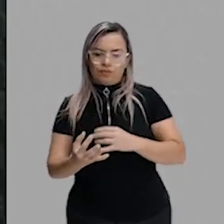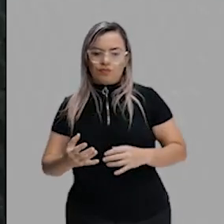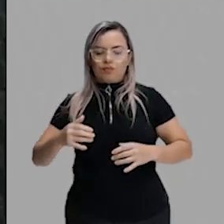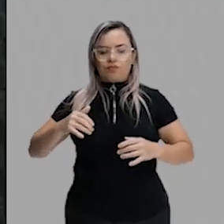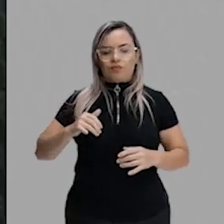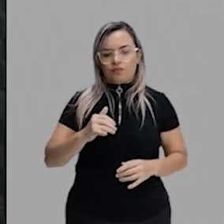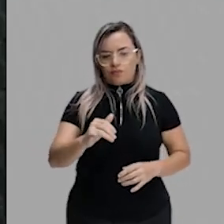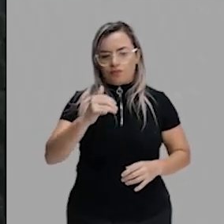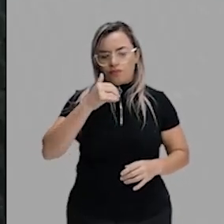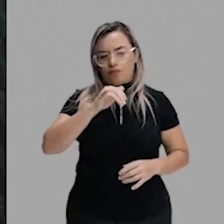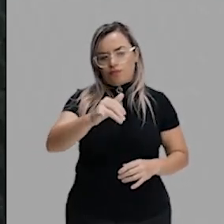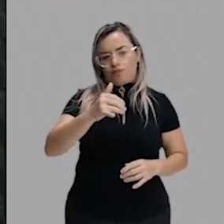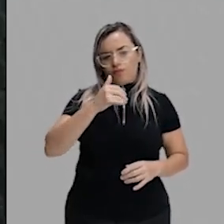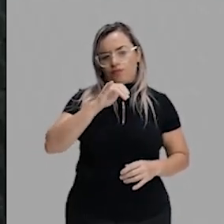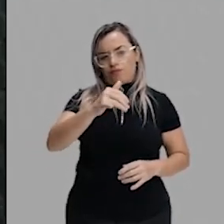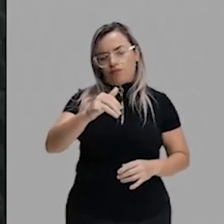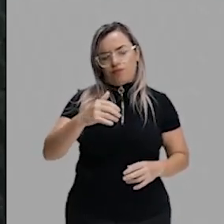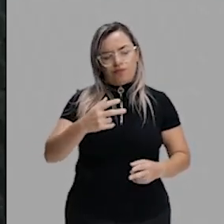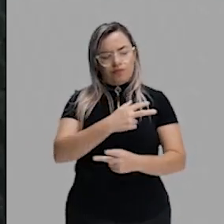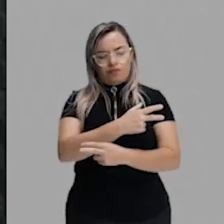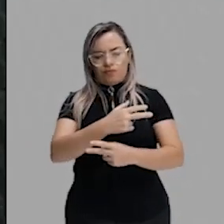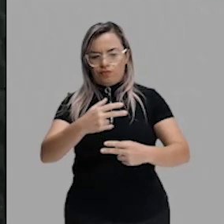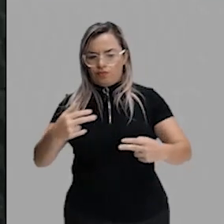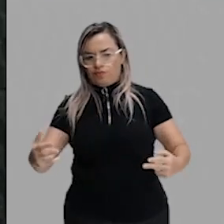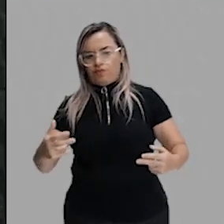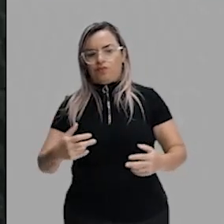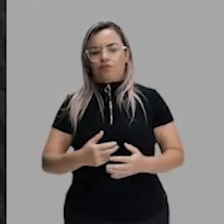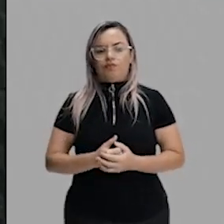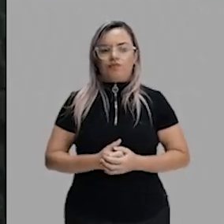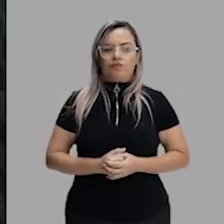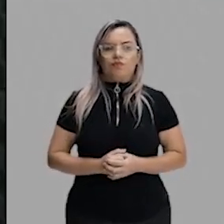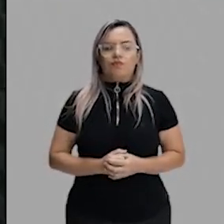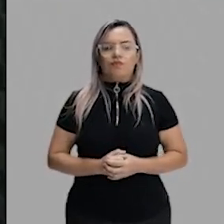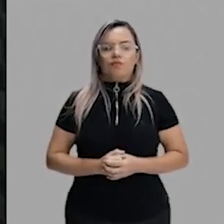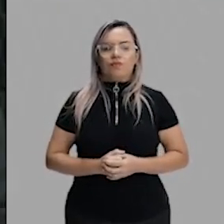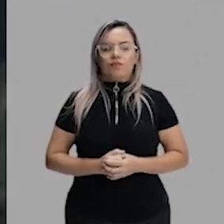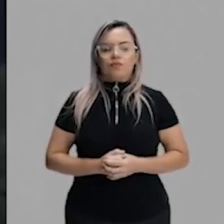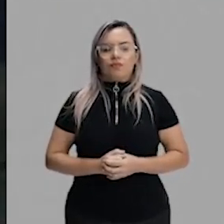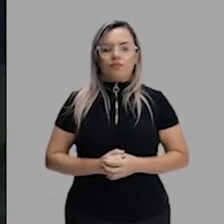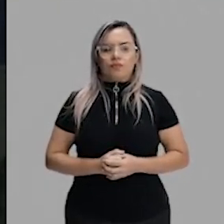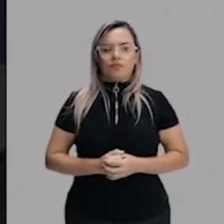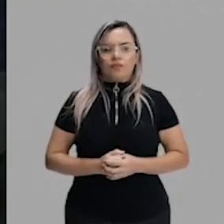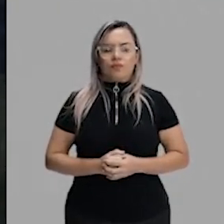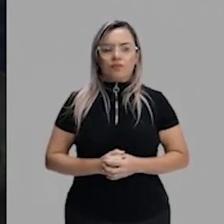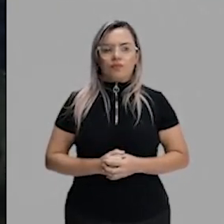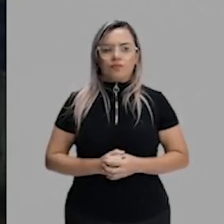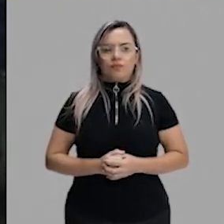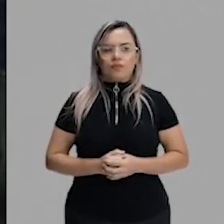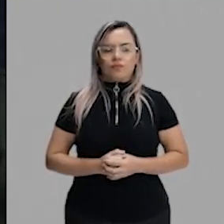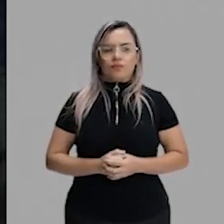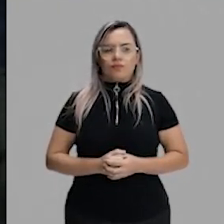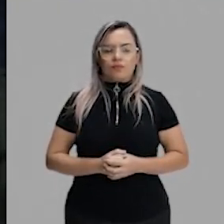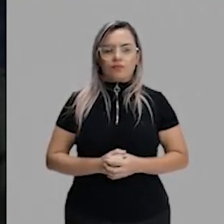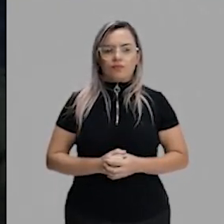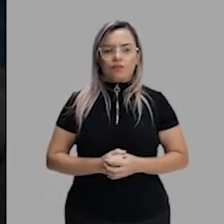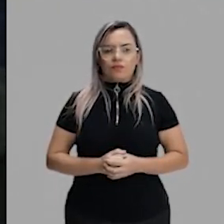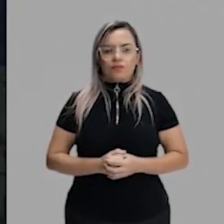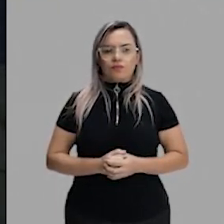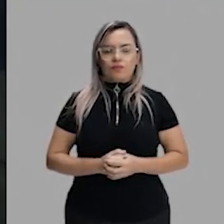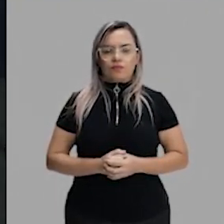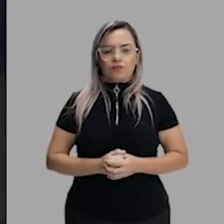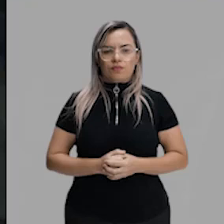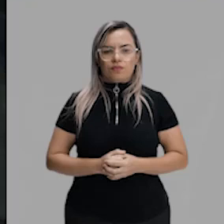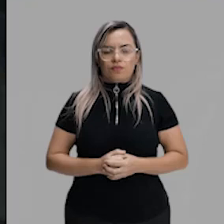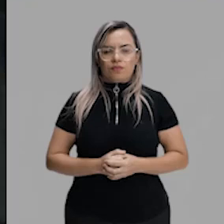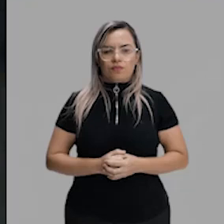outros termos, né, com outros fatores, certo? E graficamente nós vamos perceber o